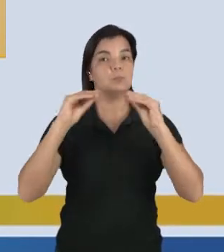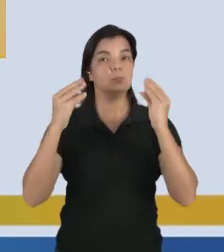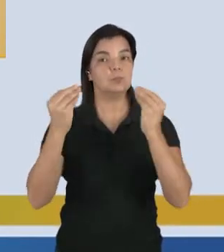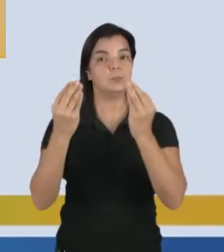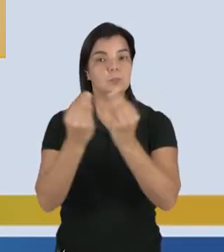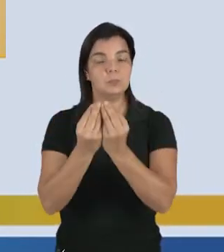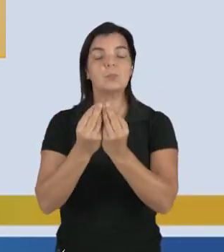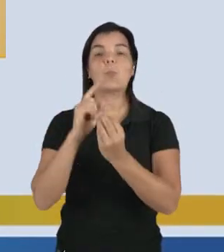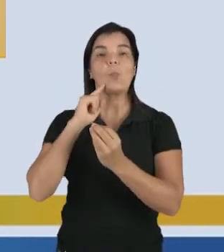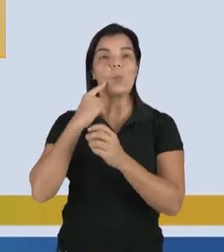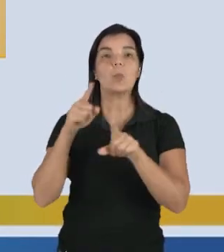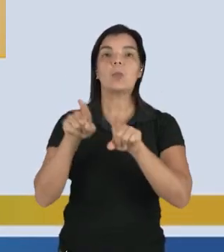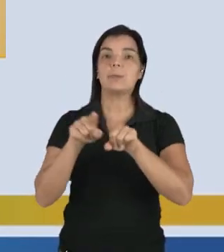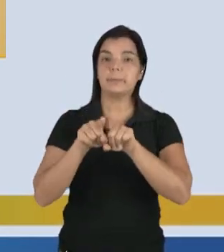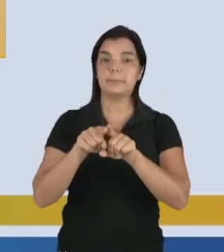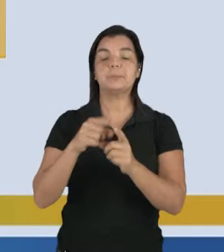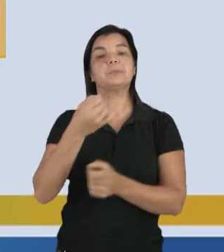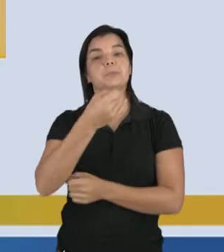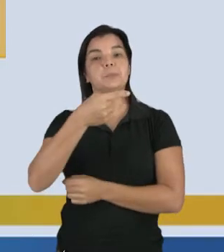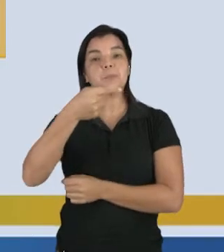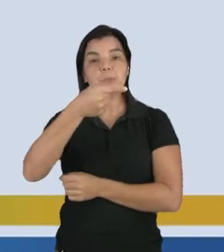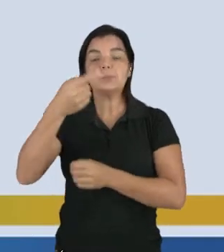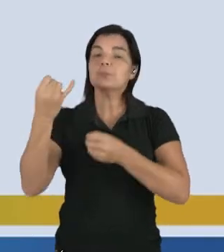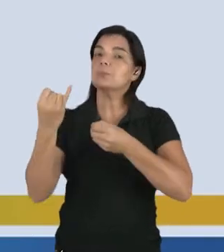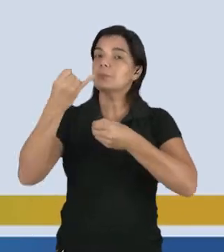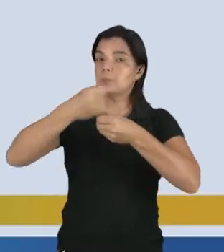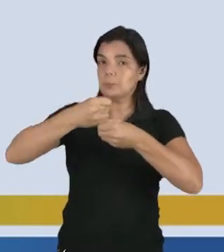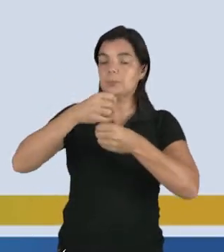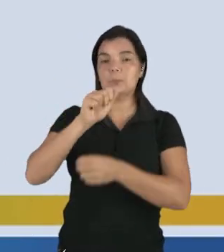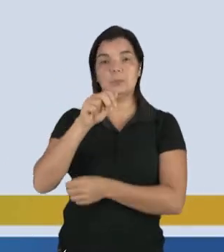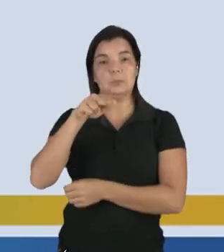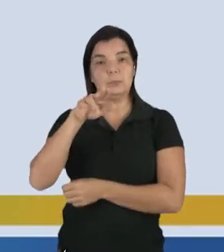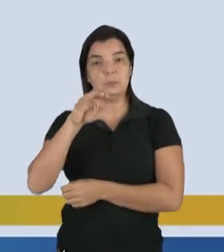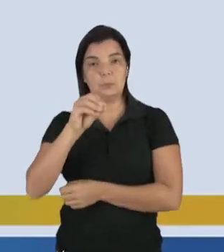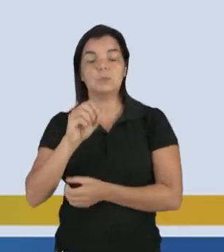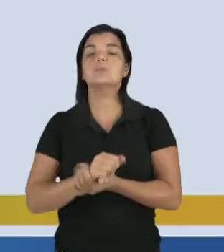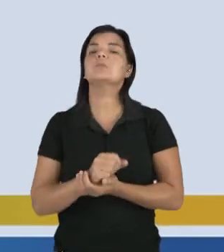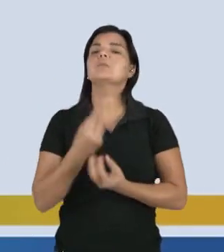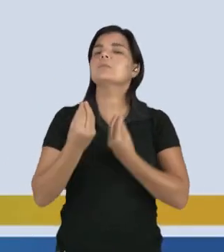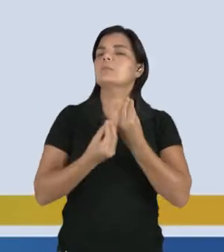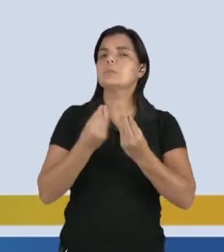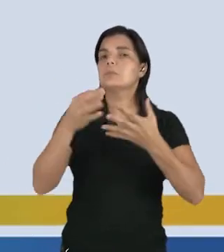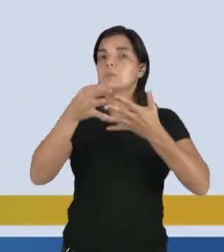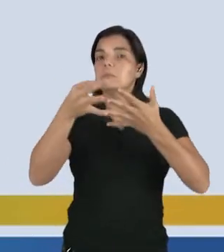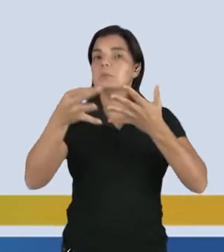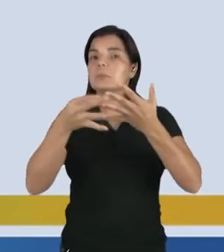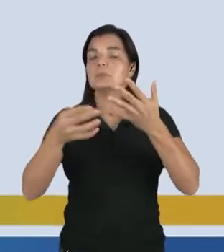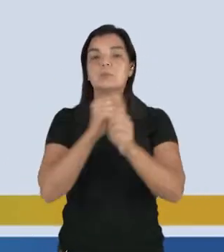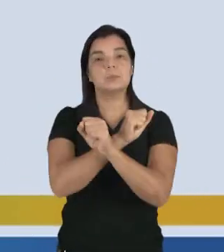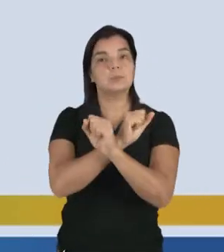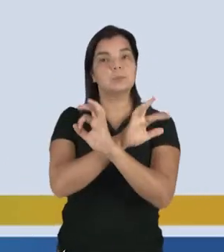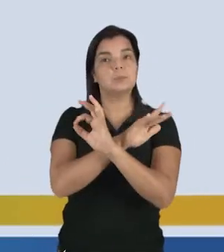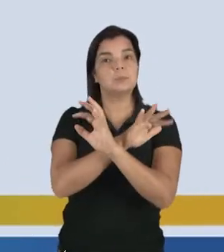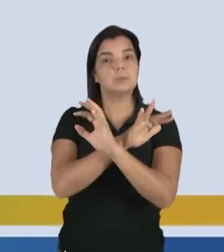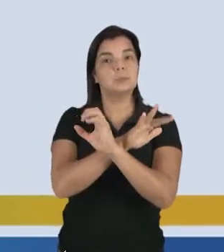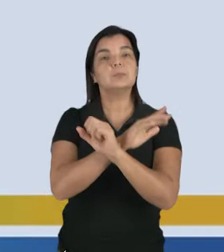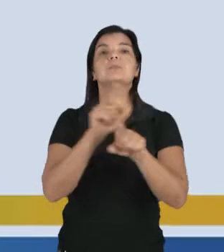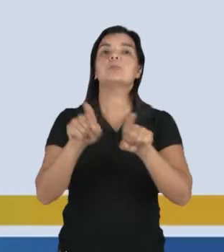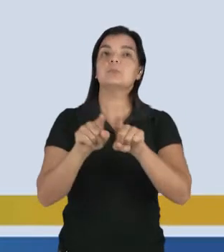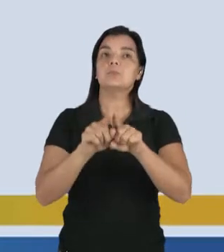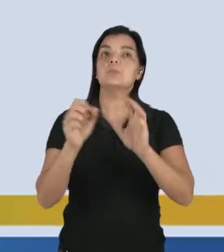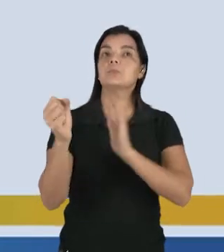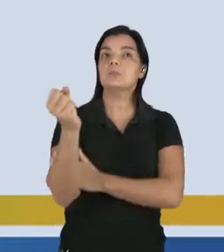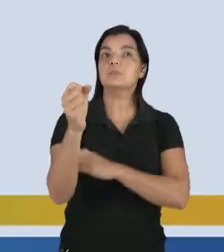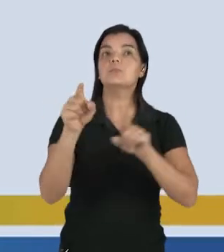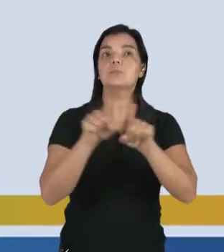substância ácida, e um ânion, ok? Bom, qual é a classificação dos ácidos? Quanto à força,